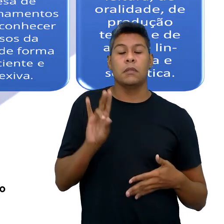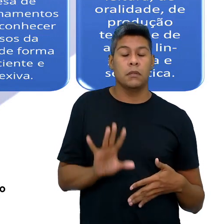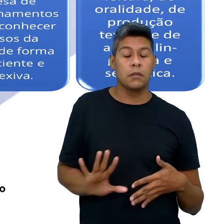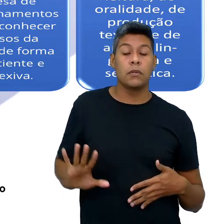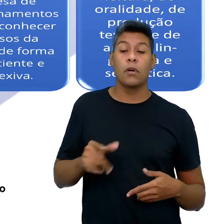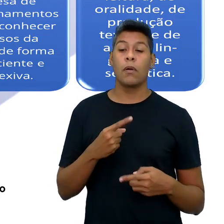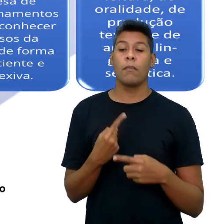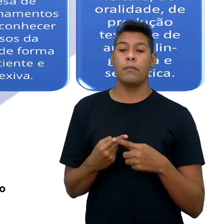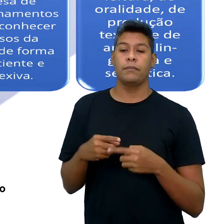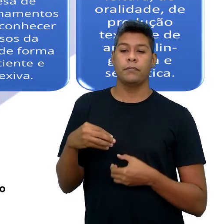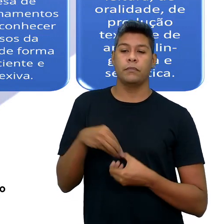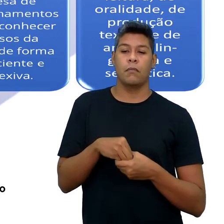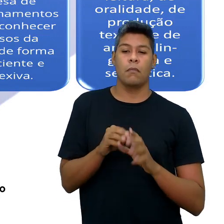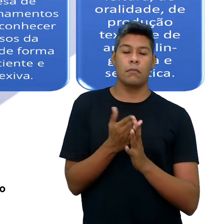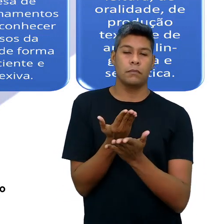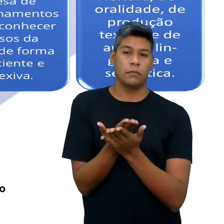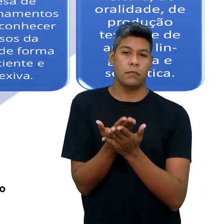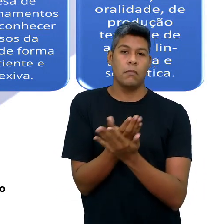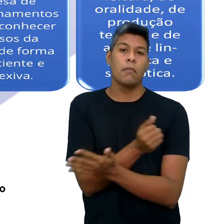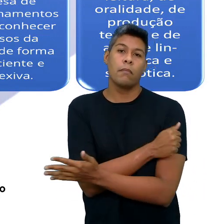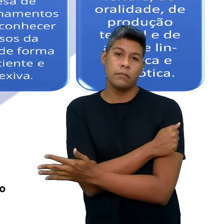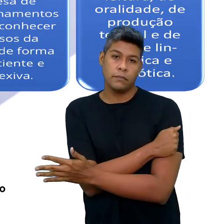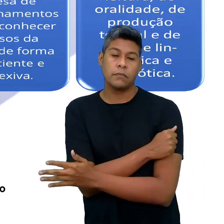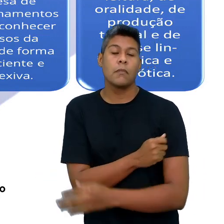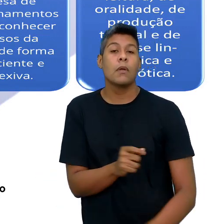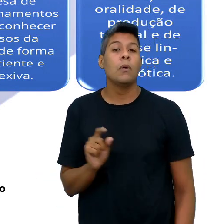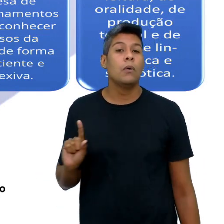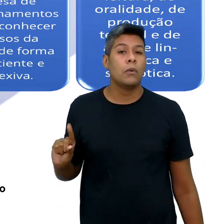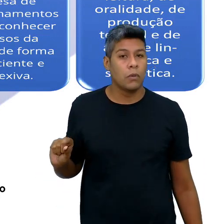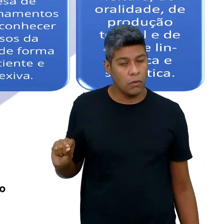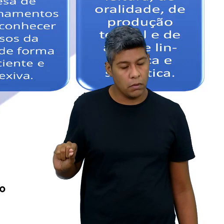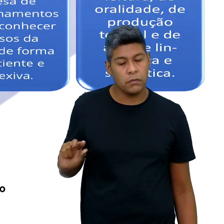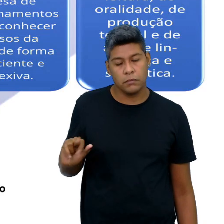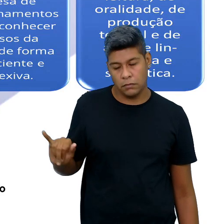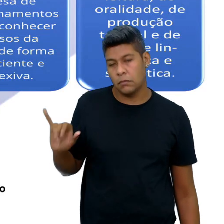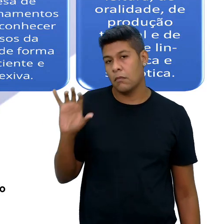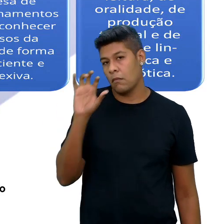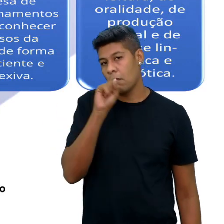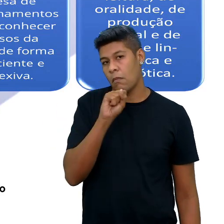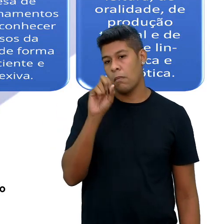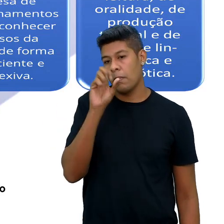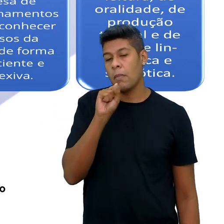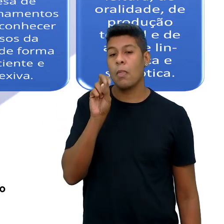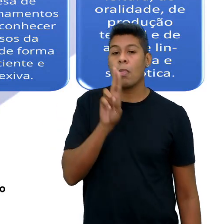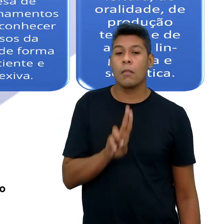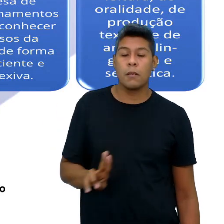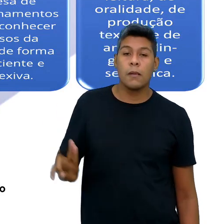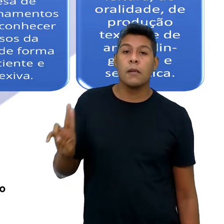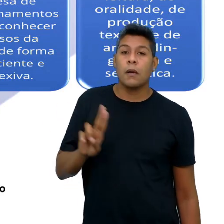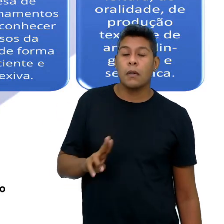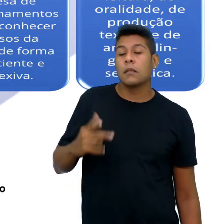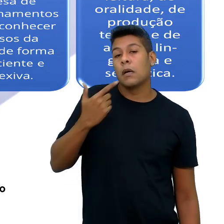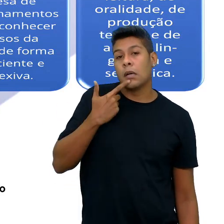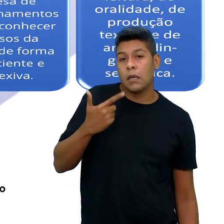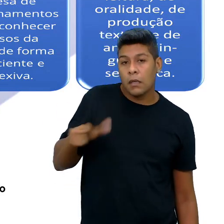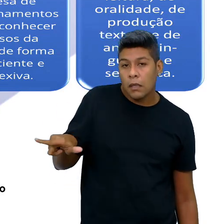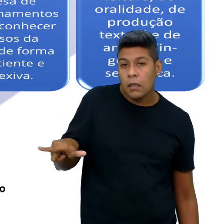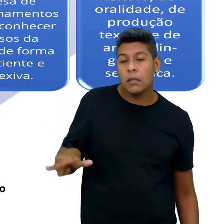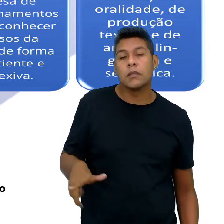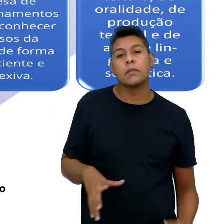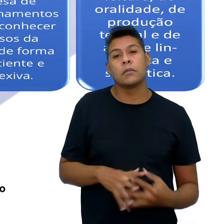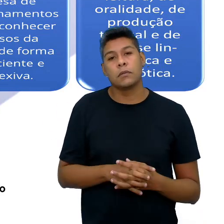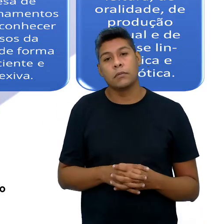é dentro da escola que os estudantes eles vão aprender, né, a utilizar a língua,